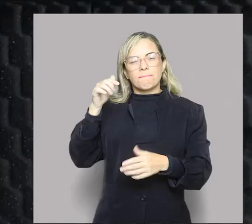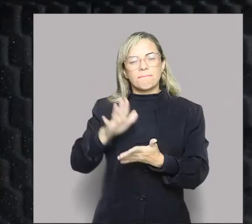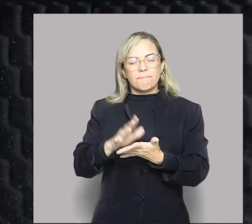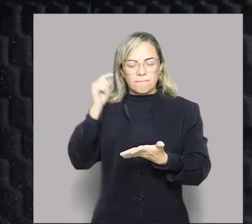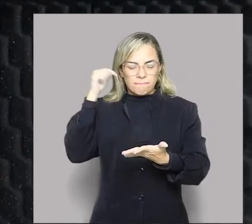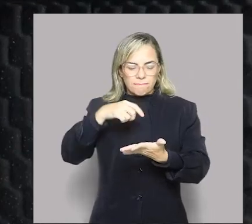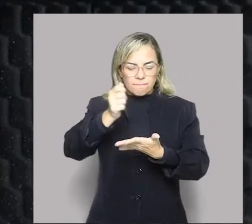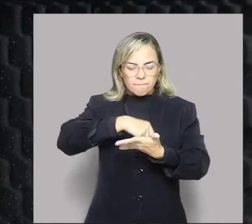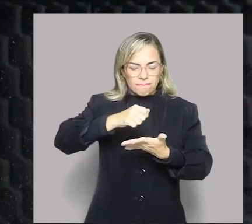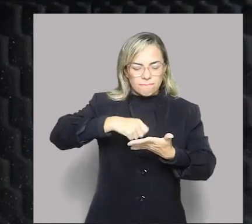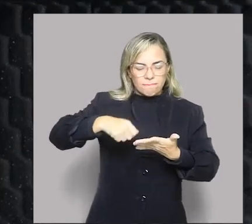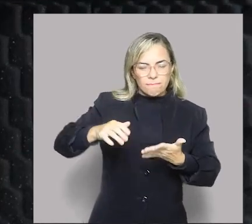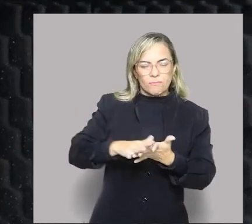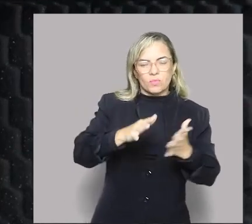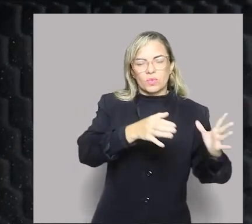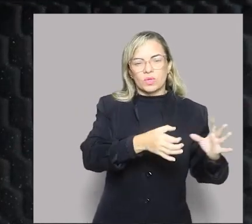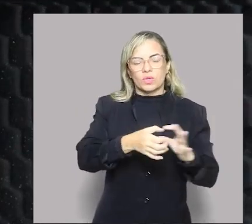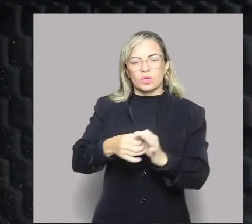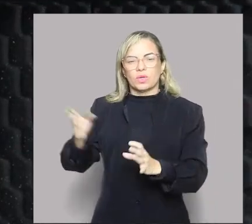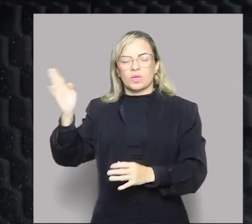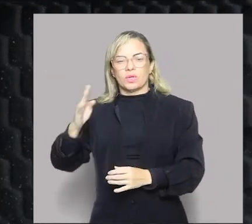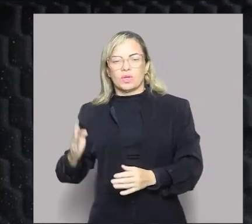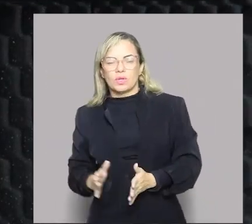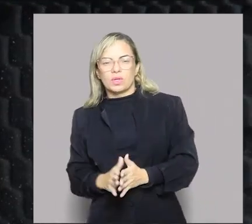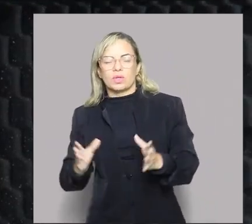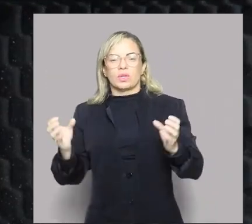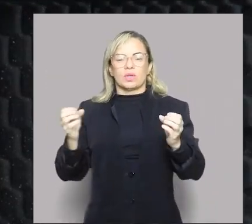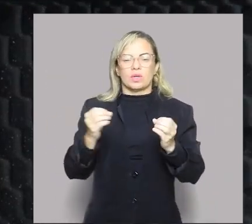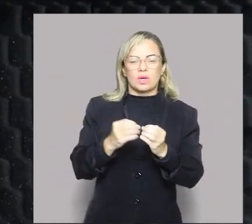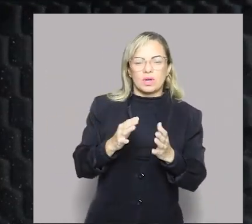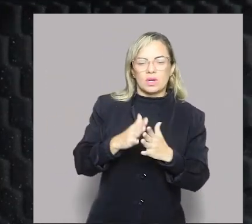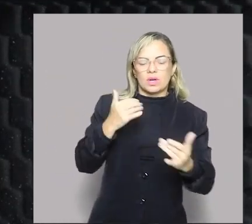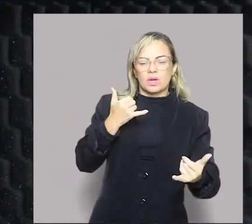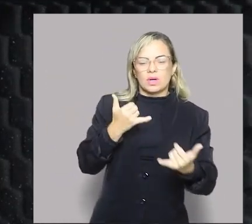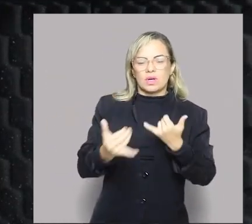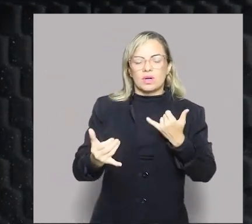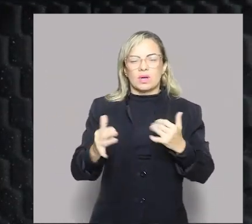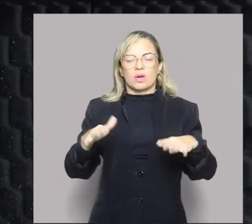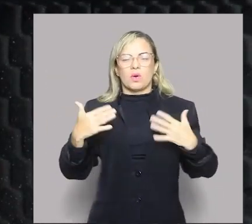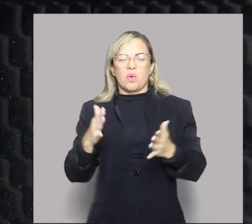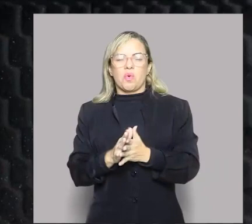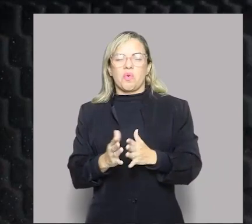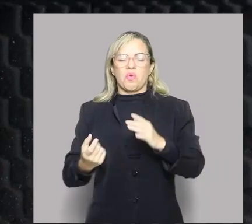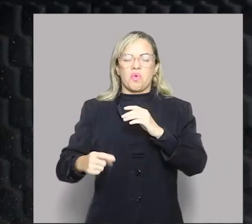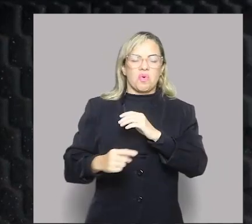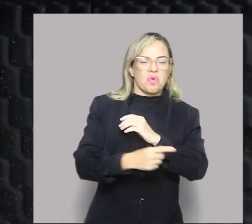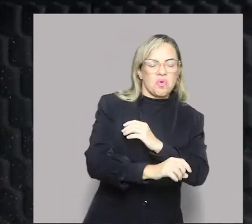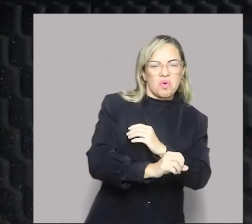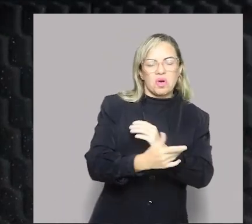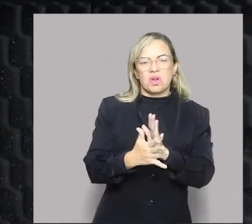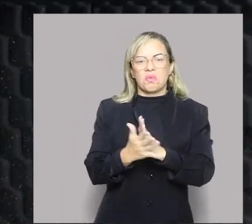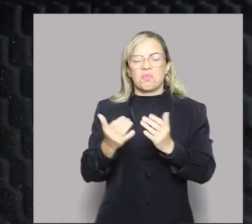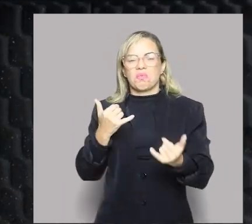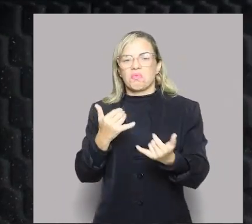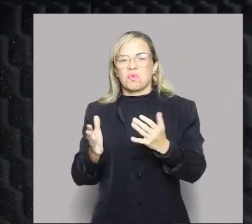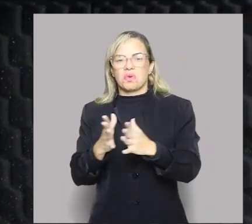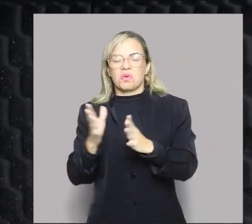a realidade brasileira se aproxima do que o autor disse, ou ela se distancia, ou ela se assemelha, ou